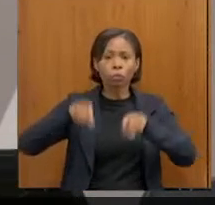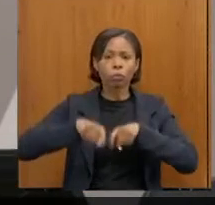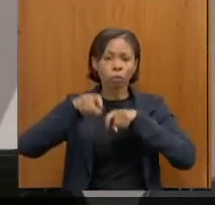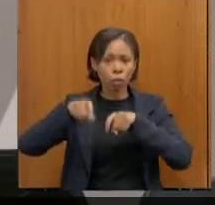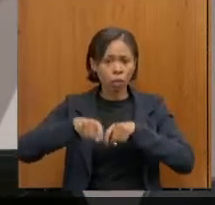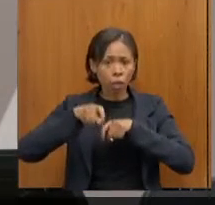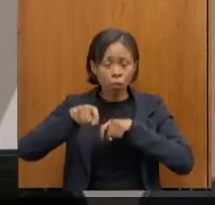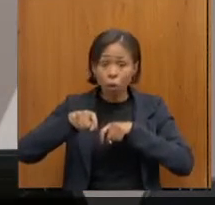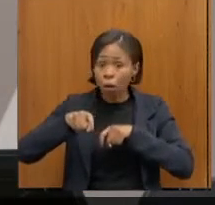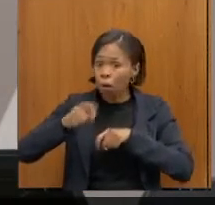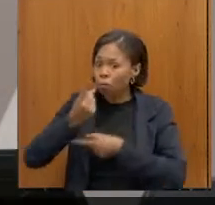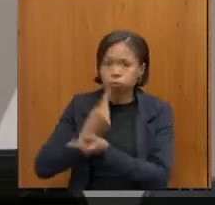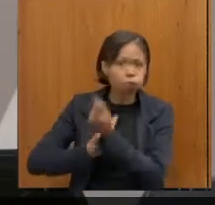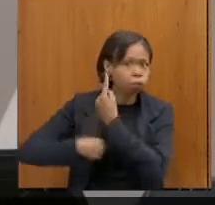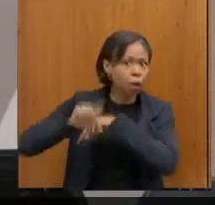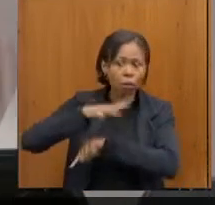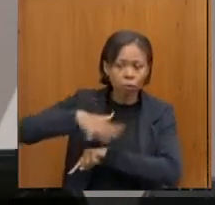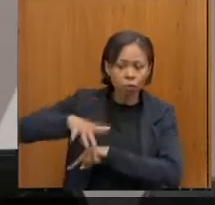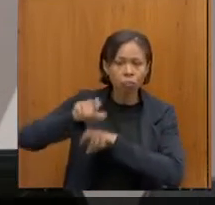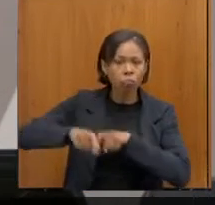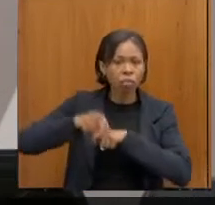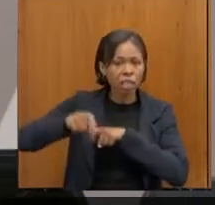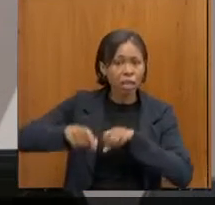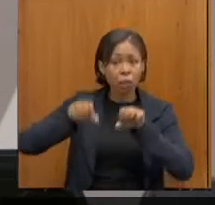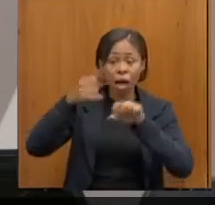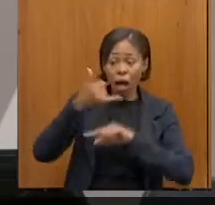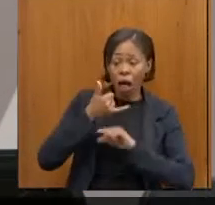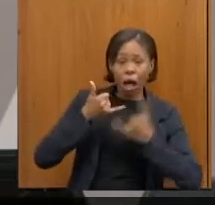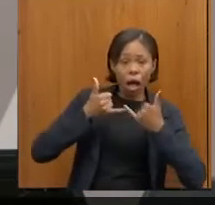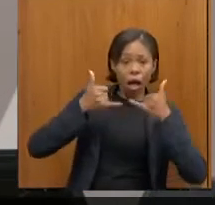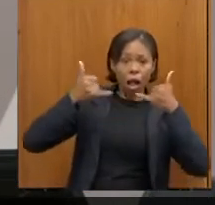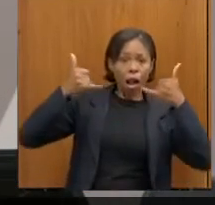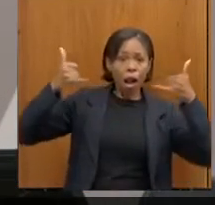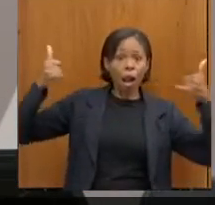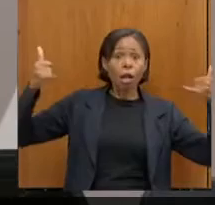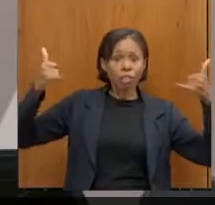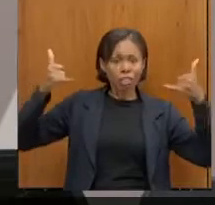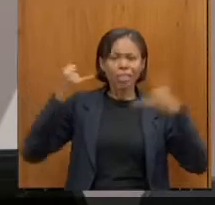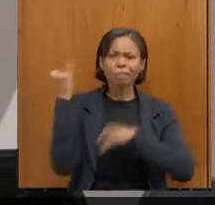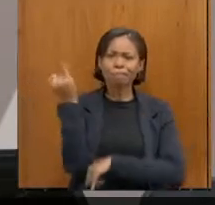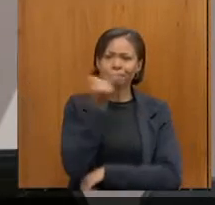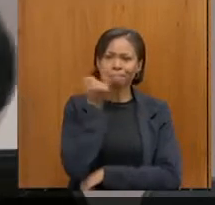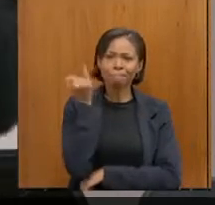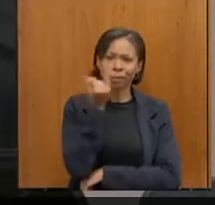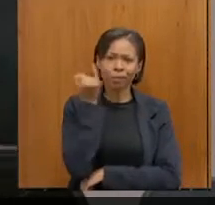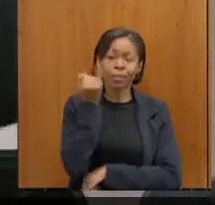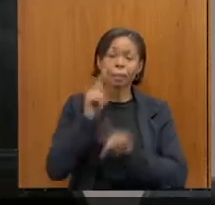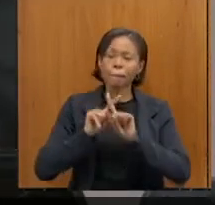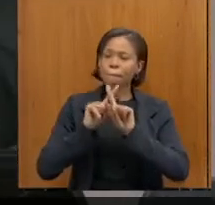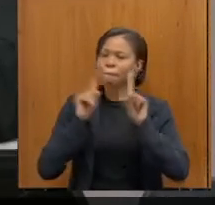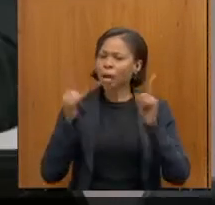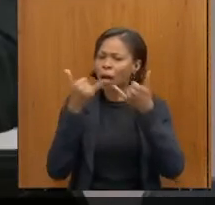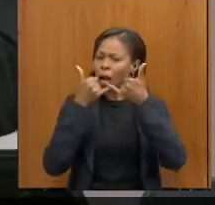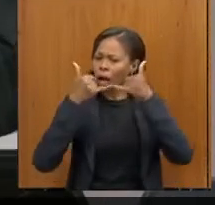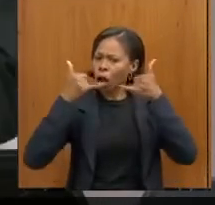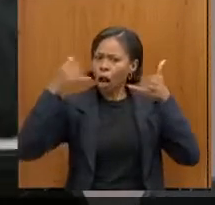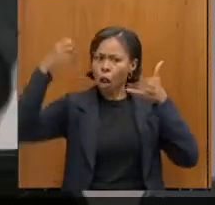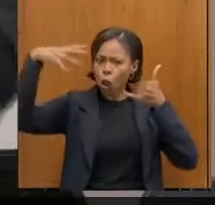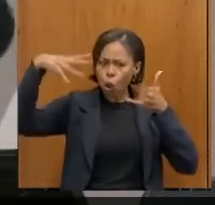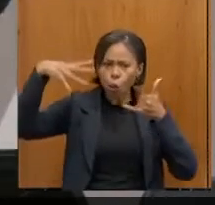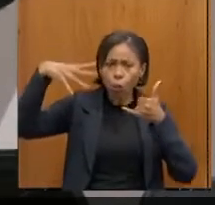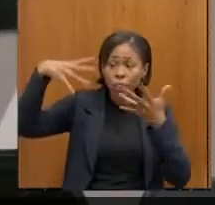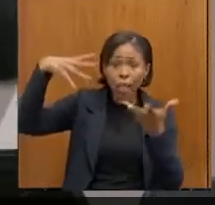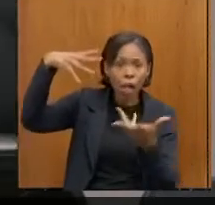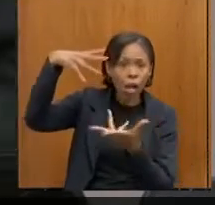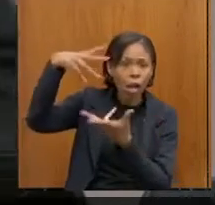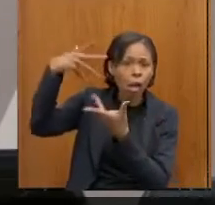uma verdadeira revolução no campo a energia é importante mas ele é cheia de qualidade